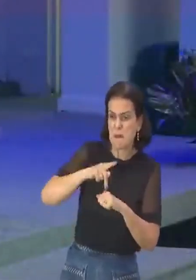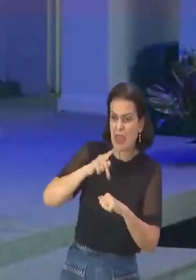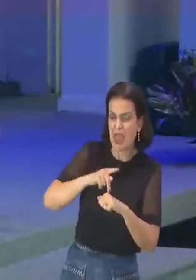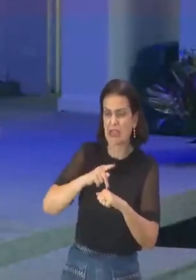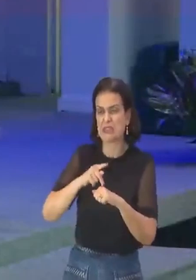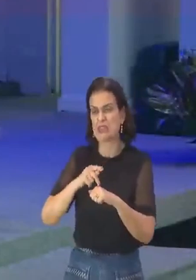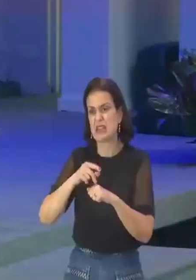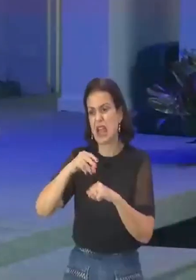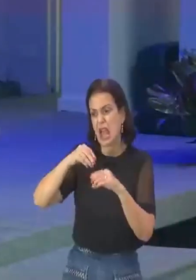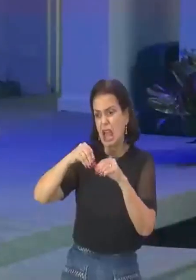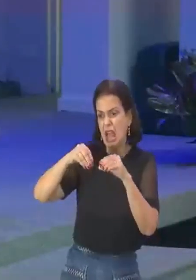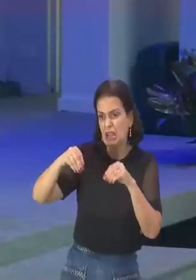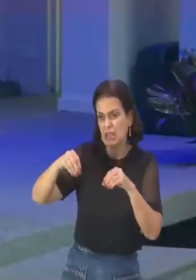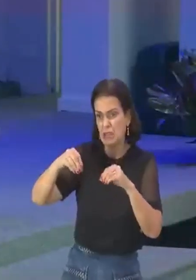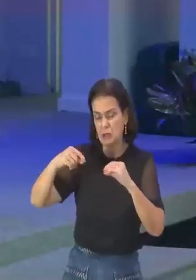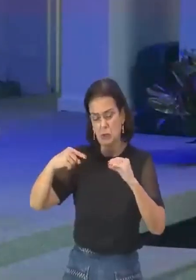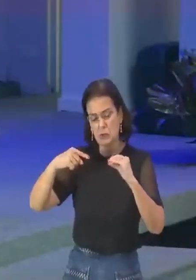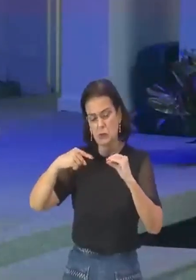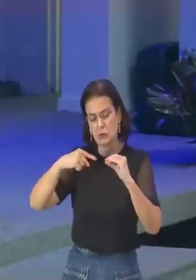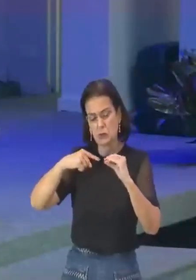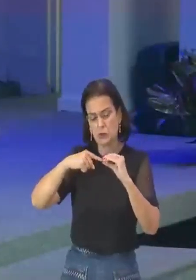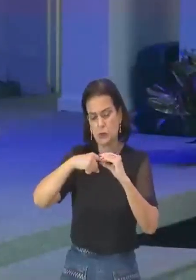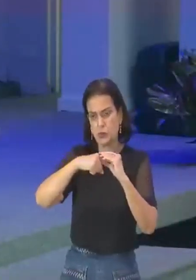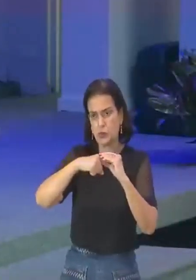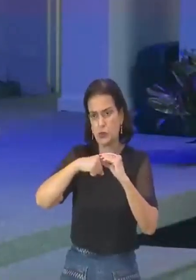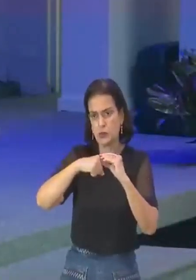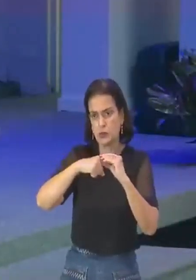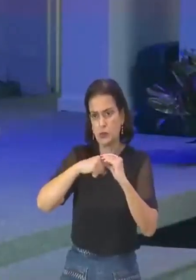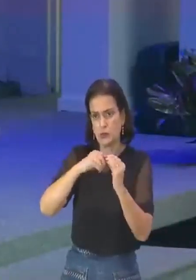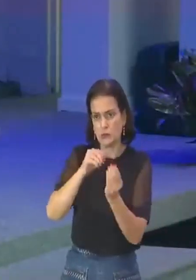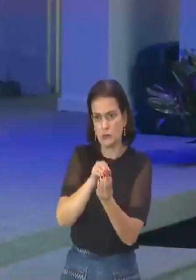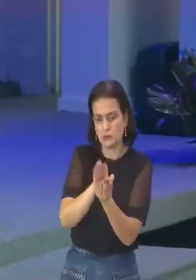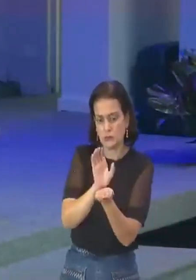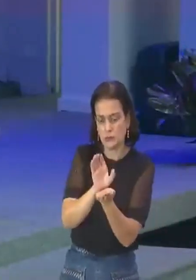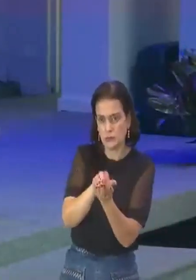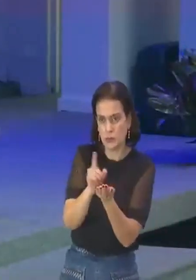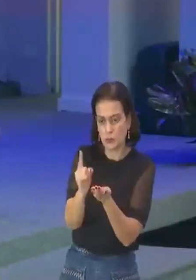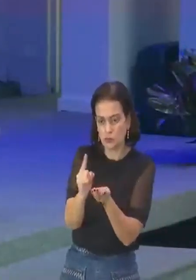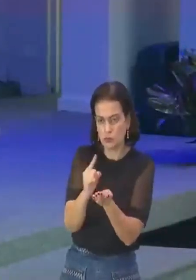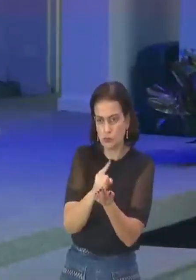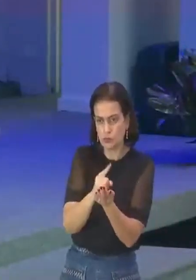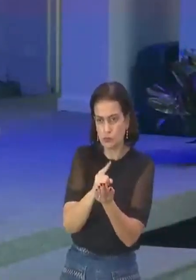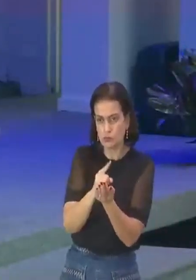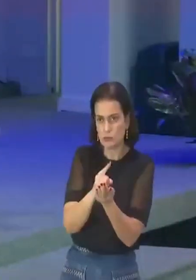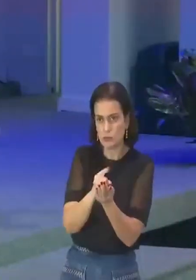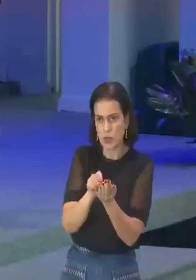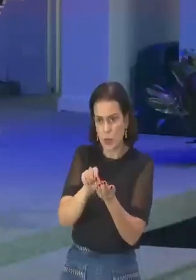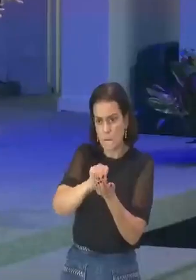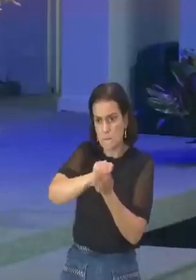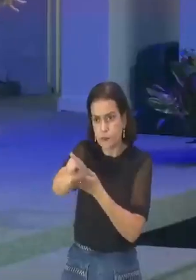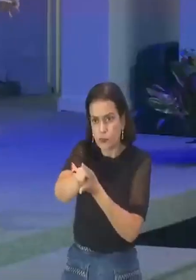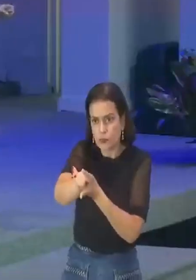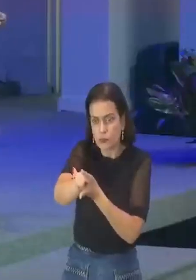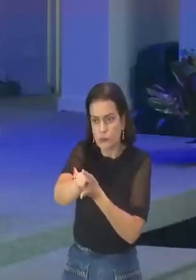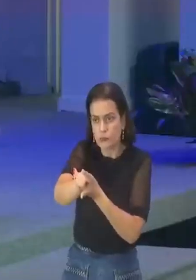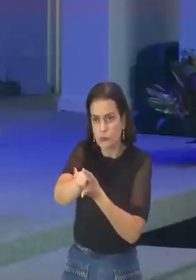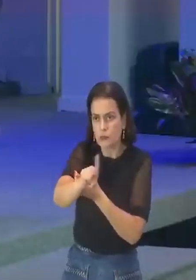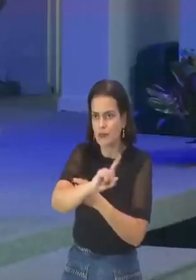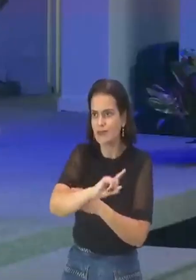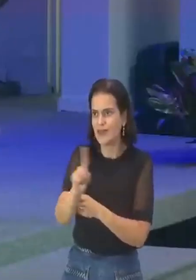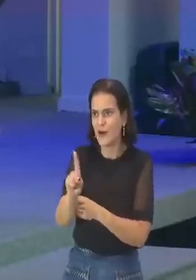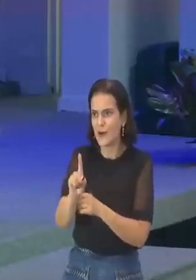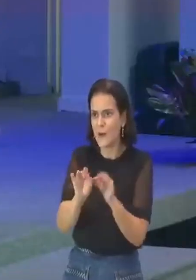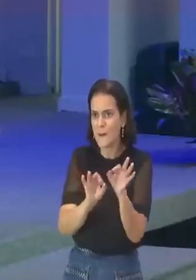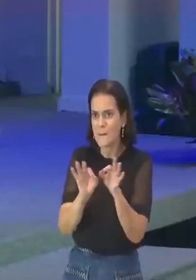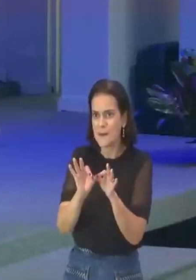de areia. Quando entra dentro do seu corpo, em vez de expulsar ele afora, em vez